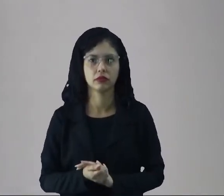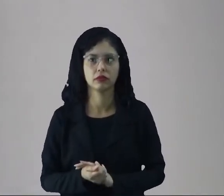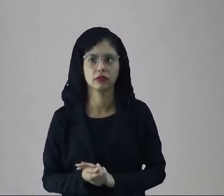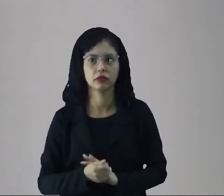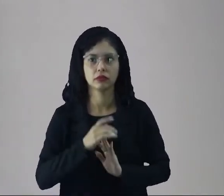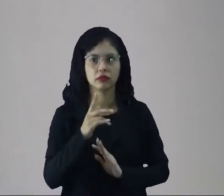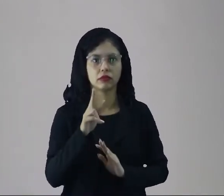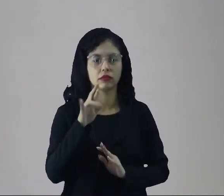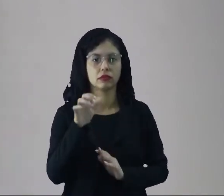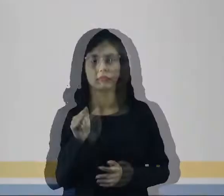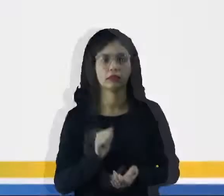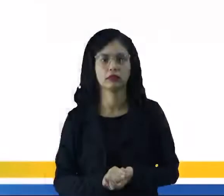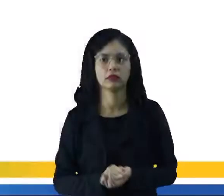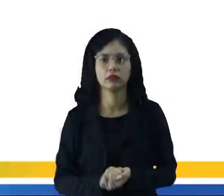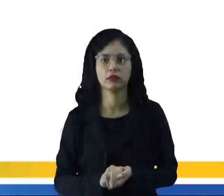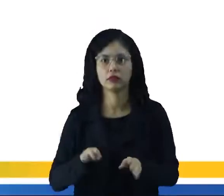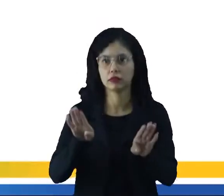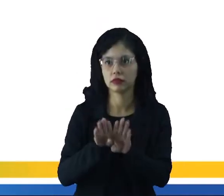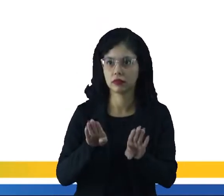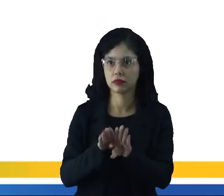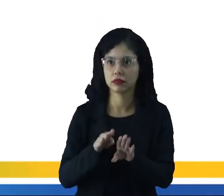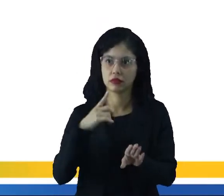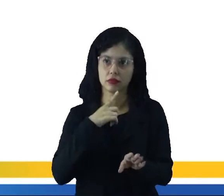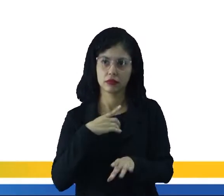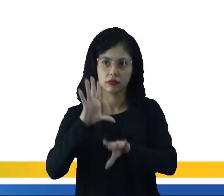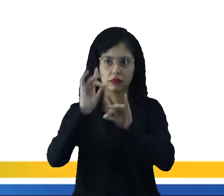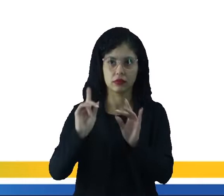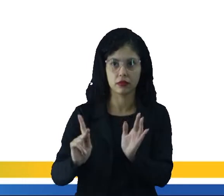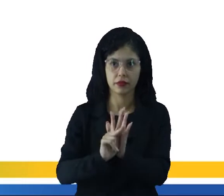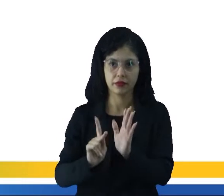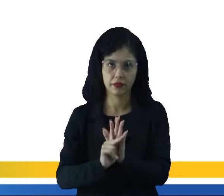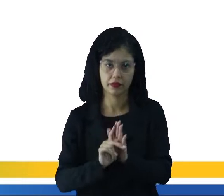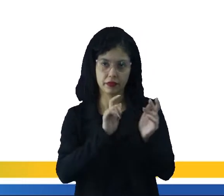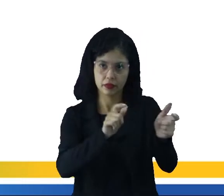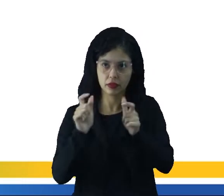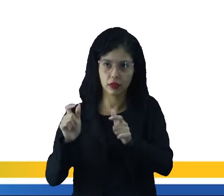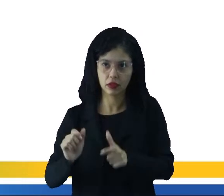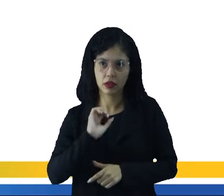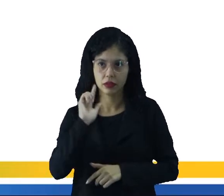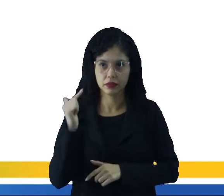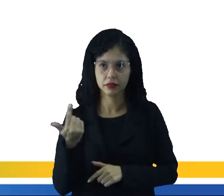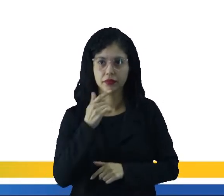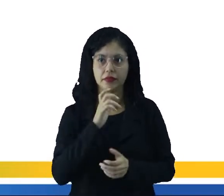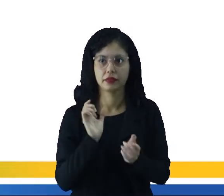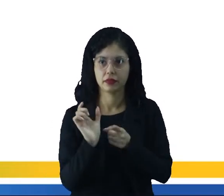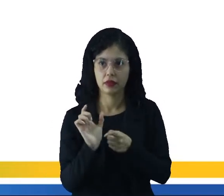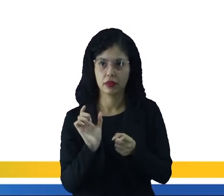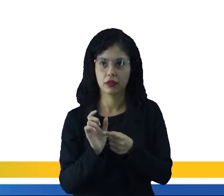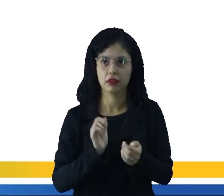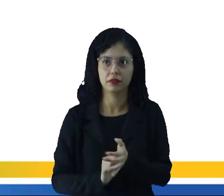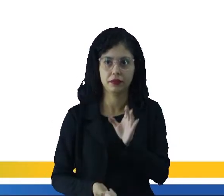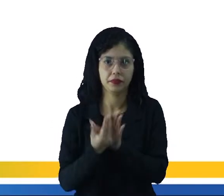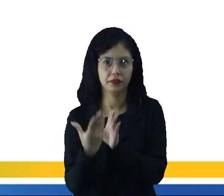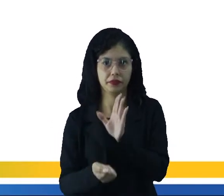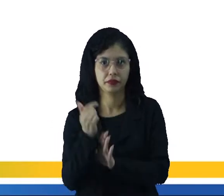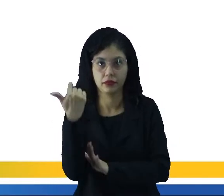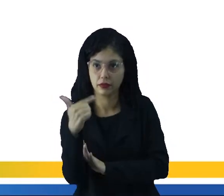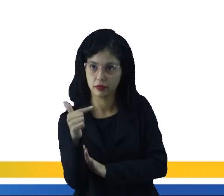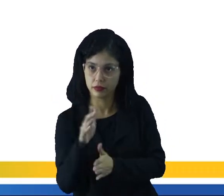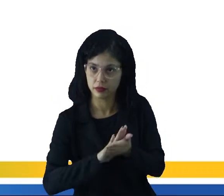o croquis. É o esboço cartográfico de uma determinada área, ou em outras palavras, um mapa produzido sem